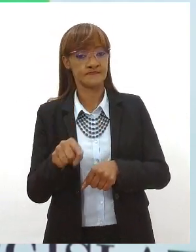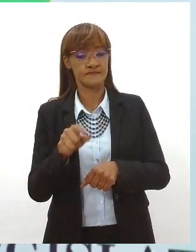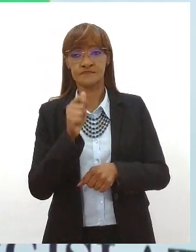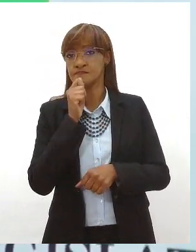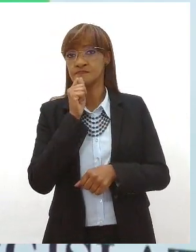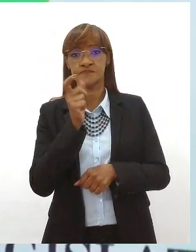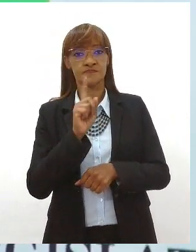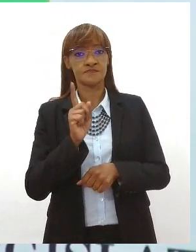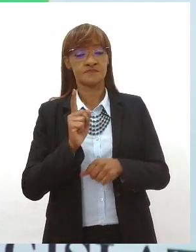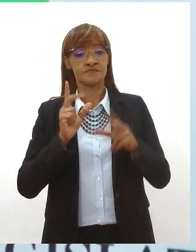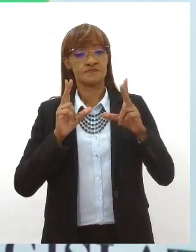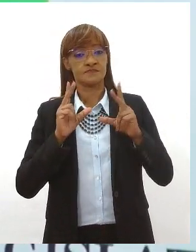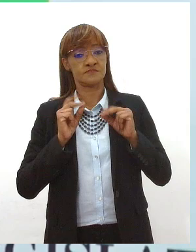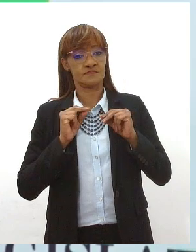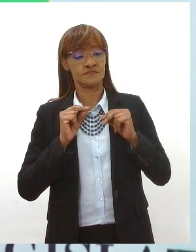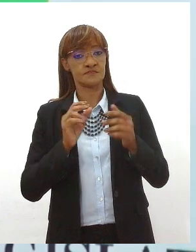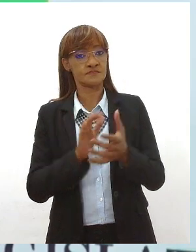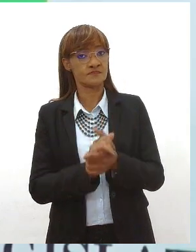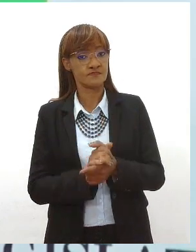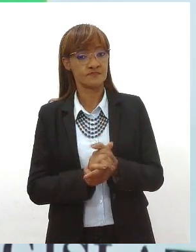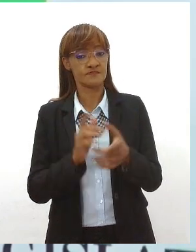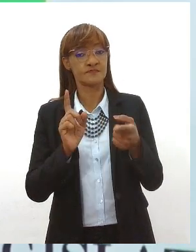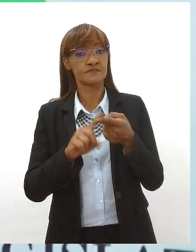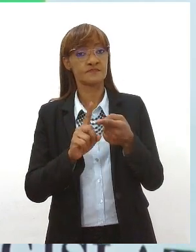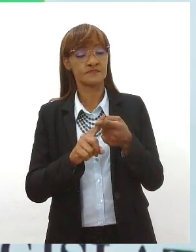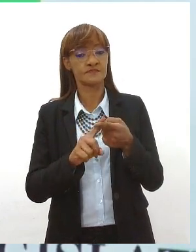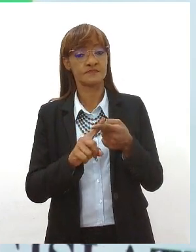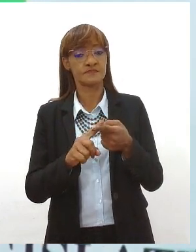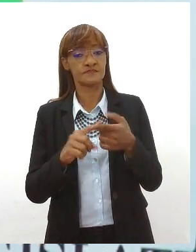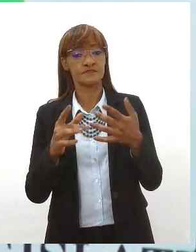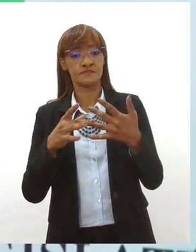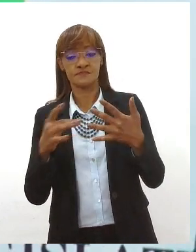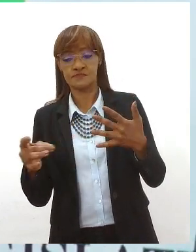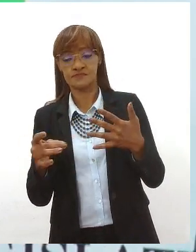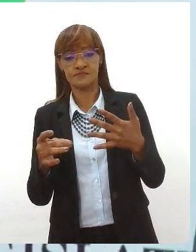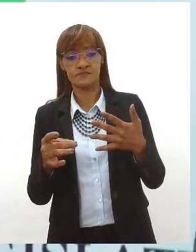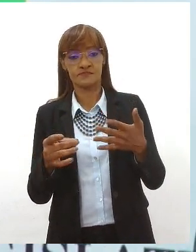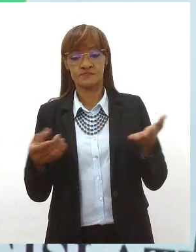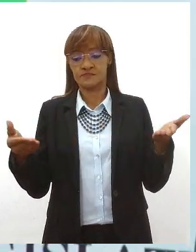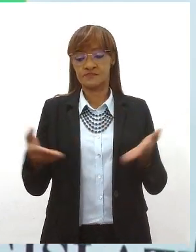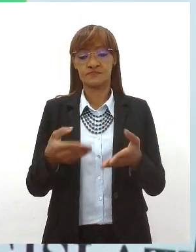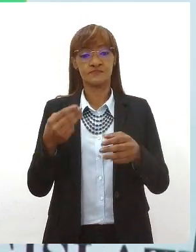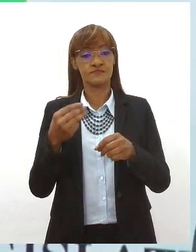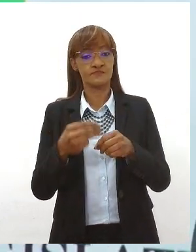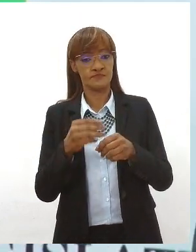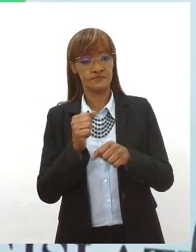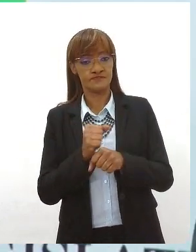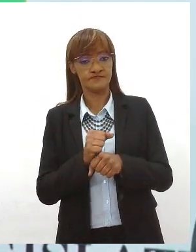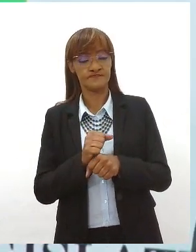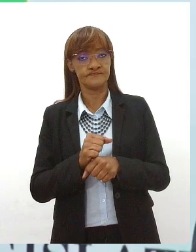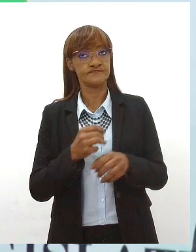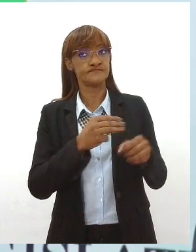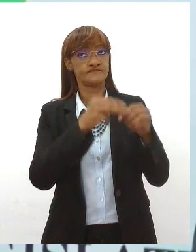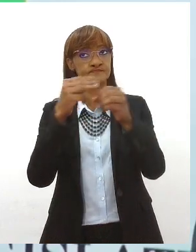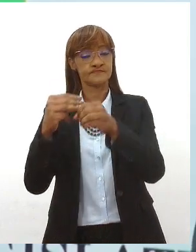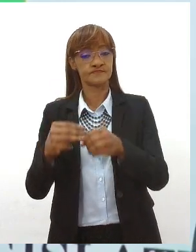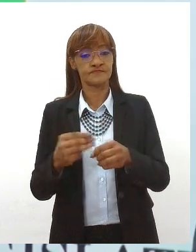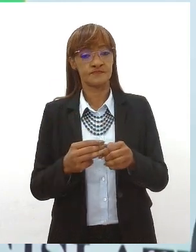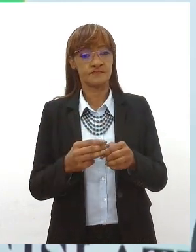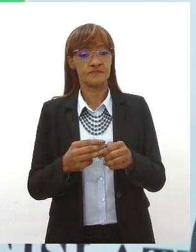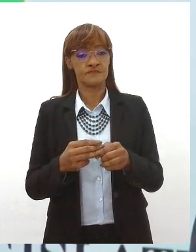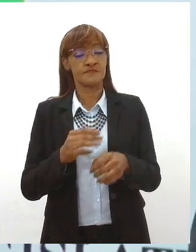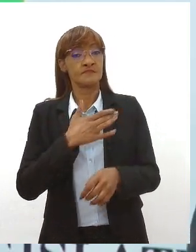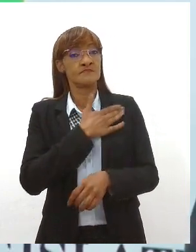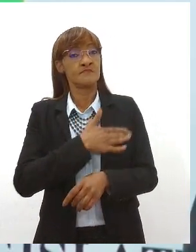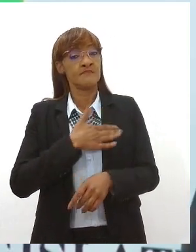que se destacaram e que se destacam no município, nos municípios sergipanos. E é um prazer recebê-las aqui na